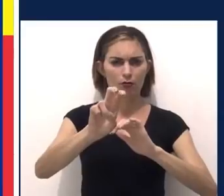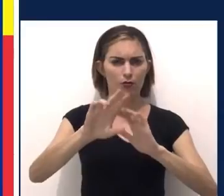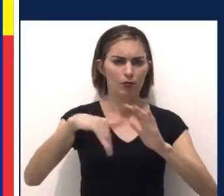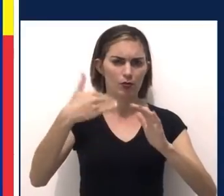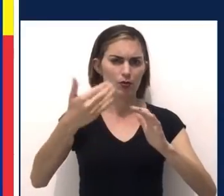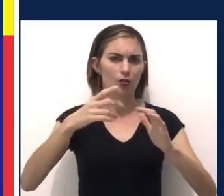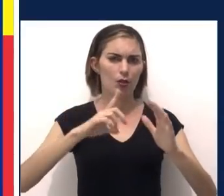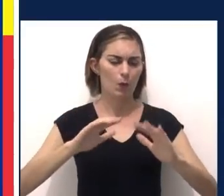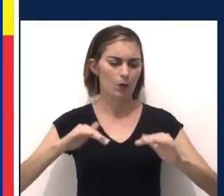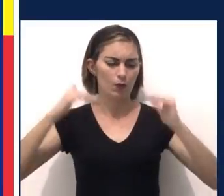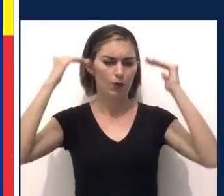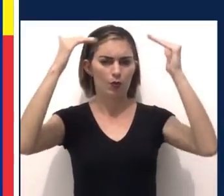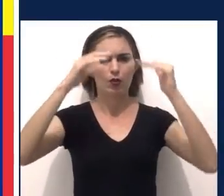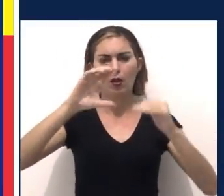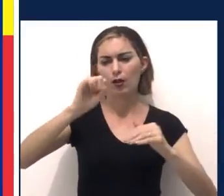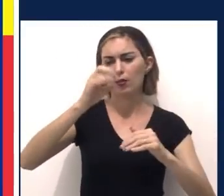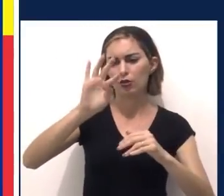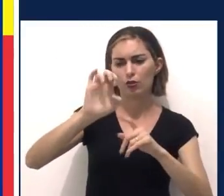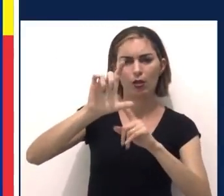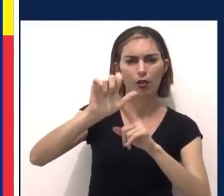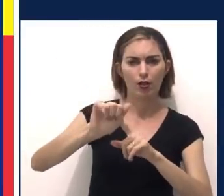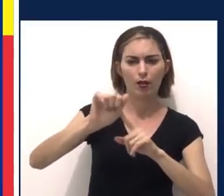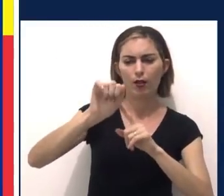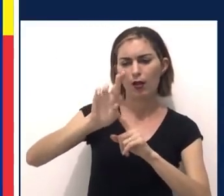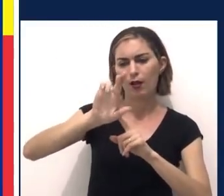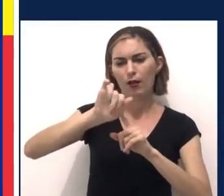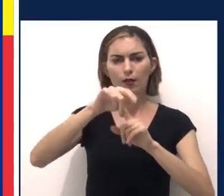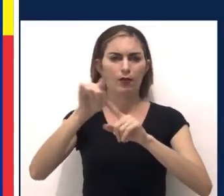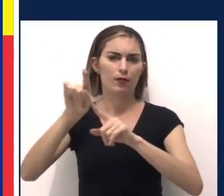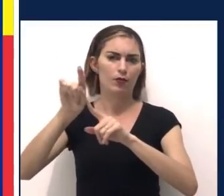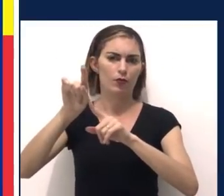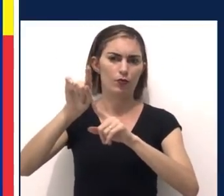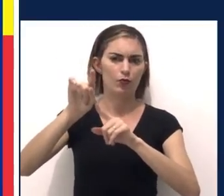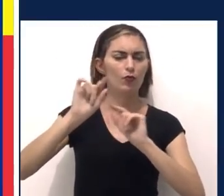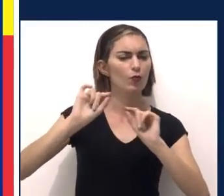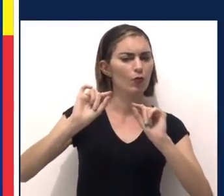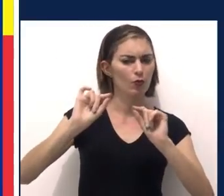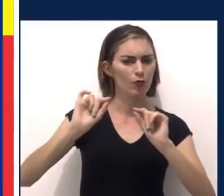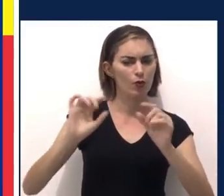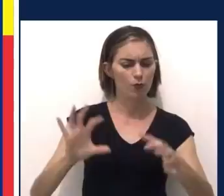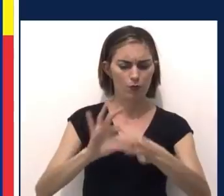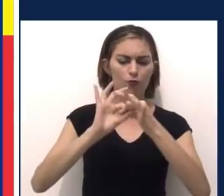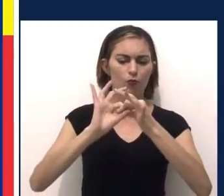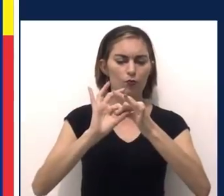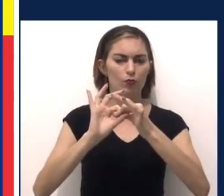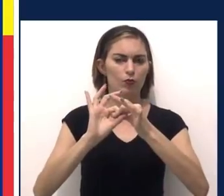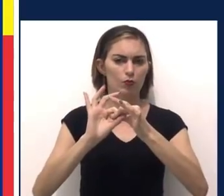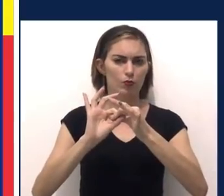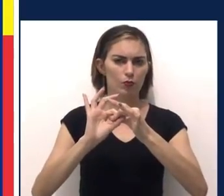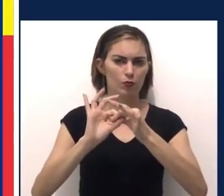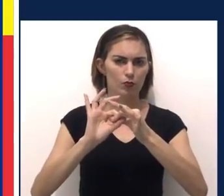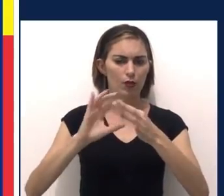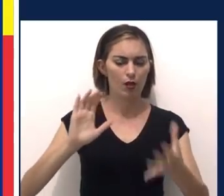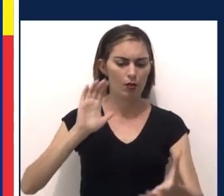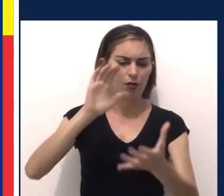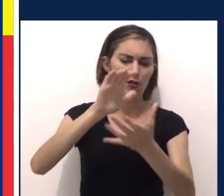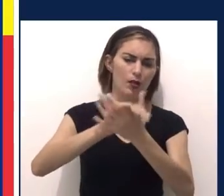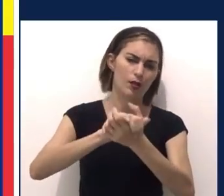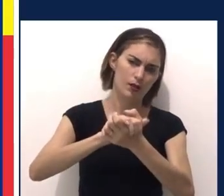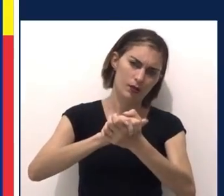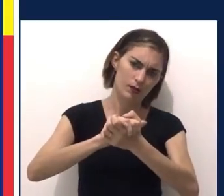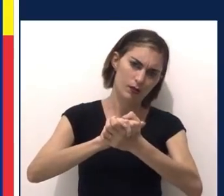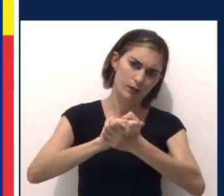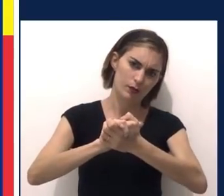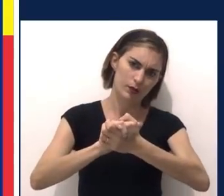então alarmou as monarquias de Castela e de Aragão, que acabaram se unindo com o casamento